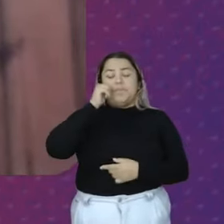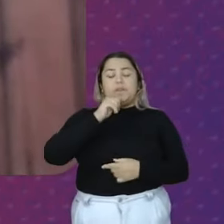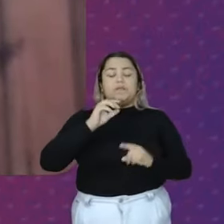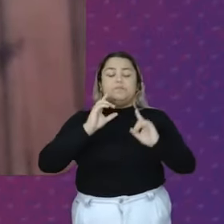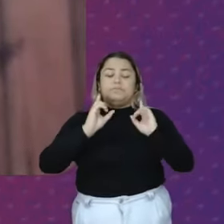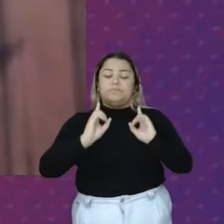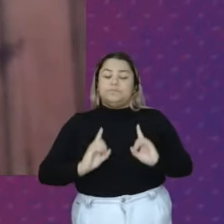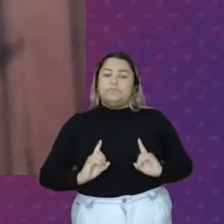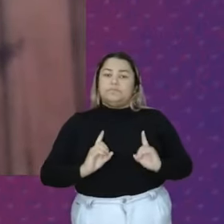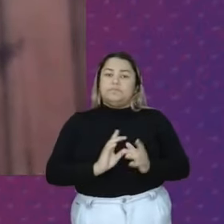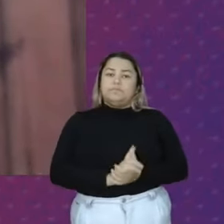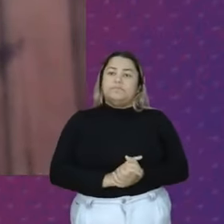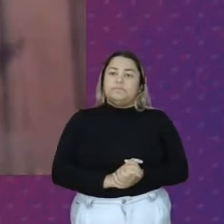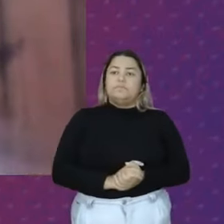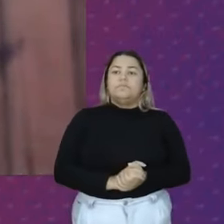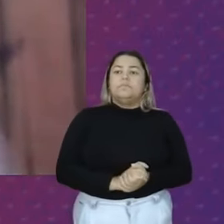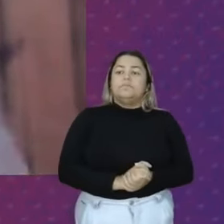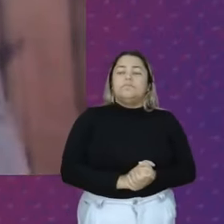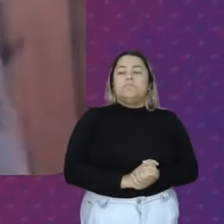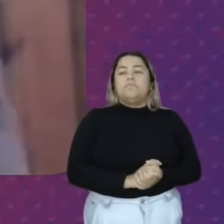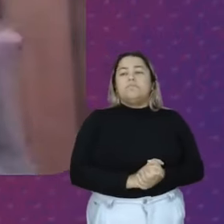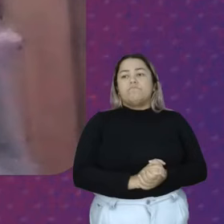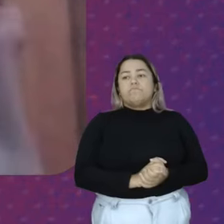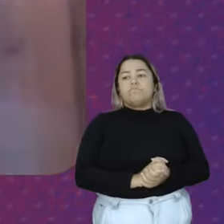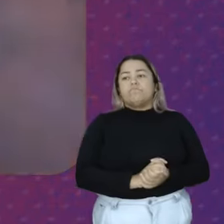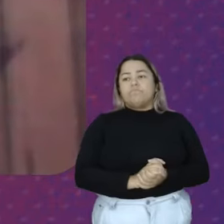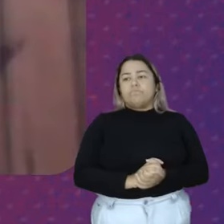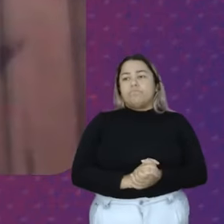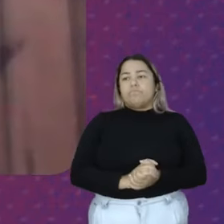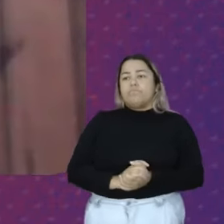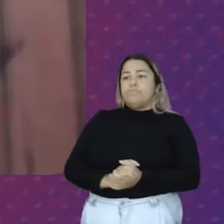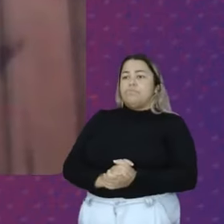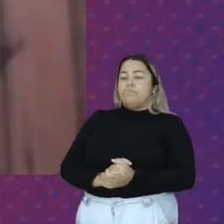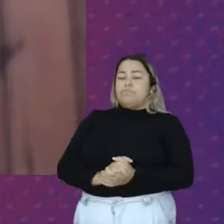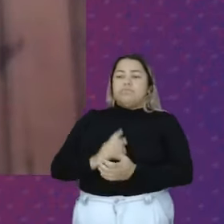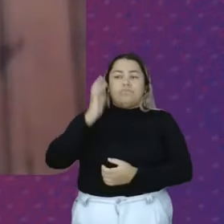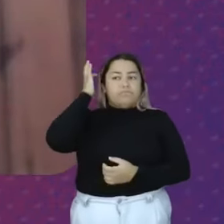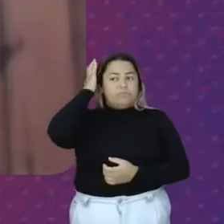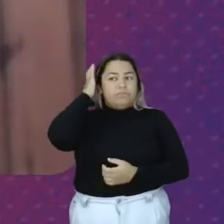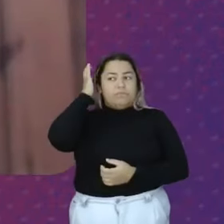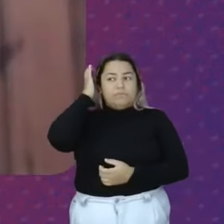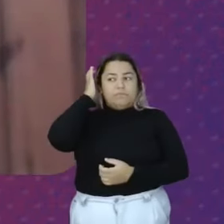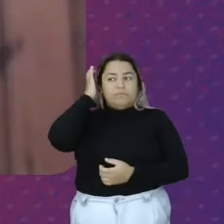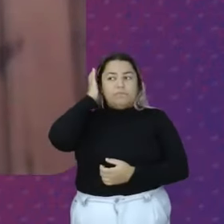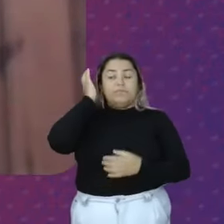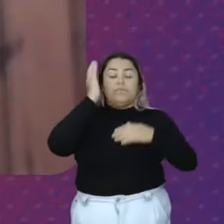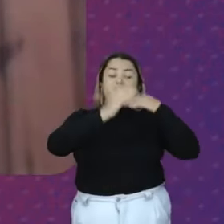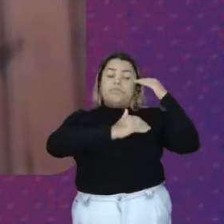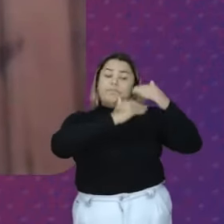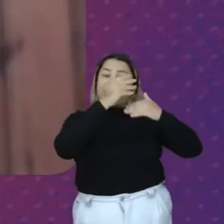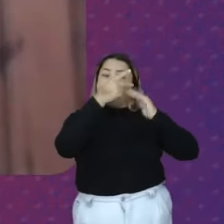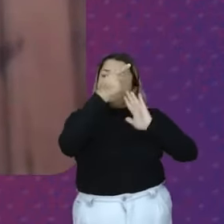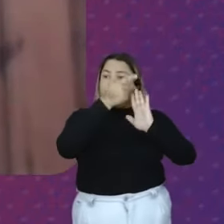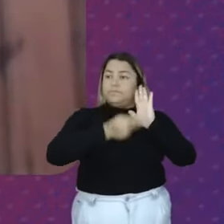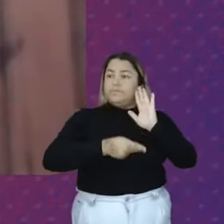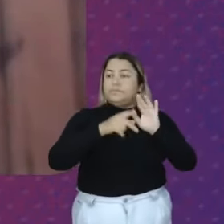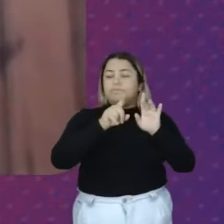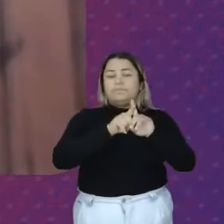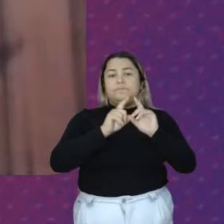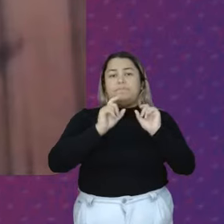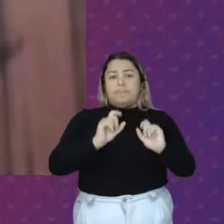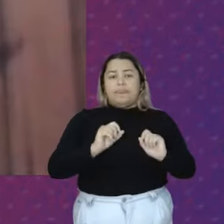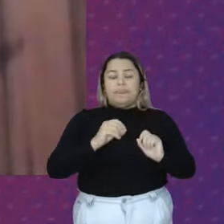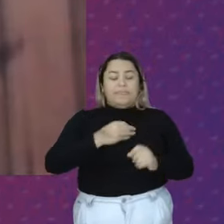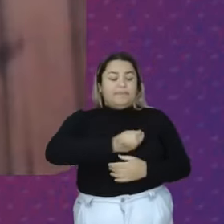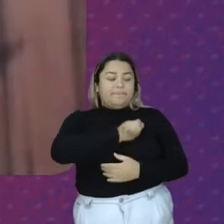deficiência tá ah a gente desenvolve projetos normalmente né e eu